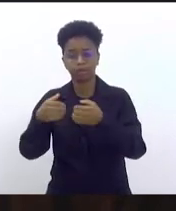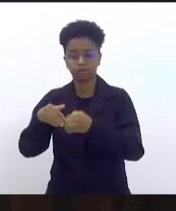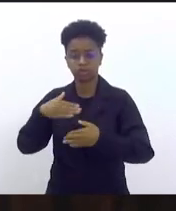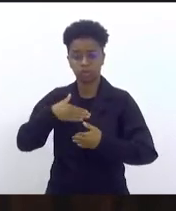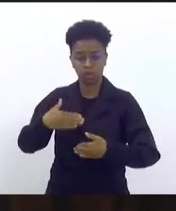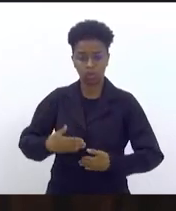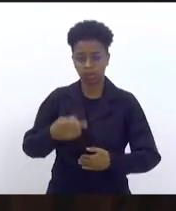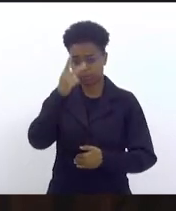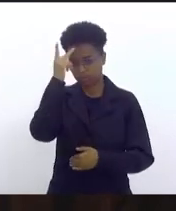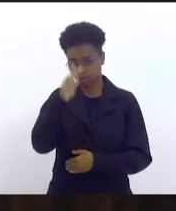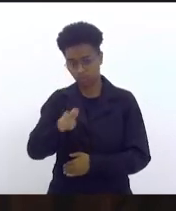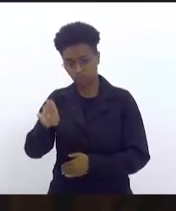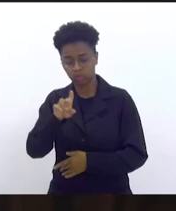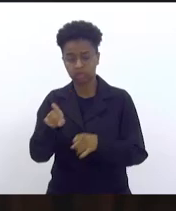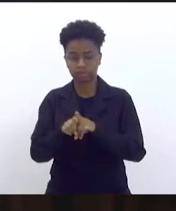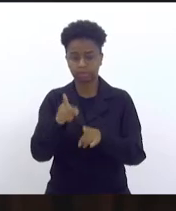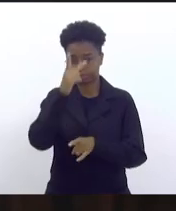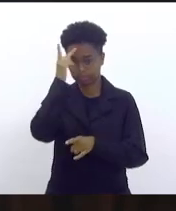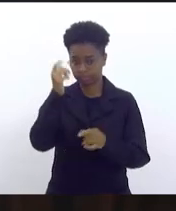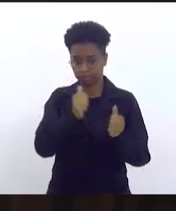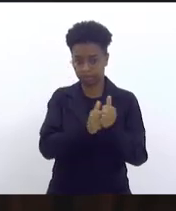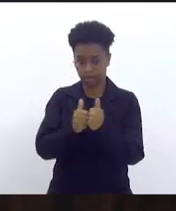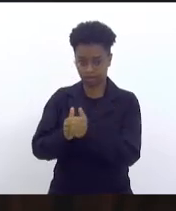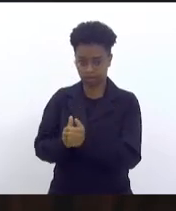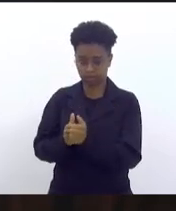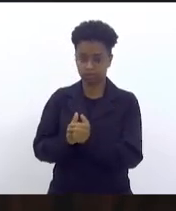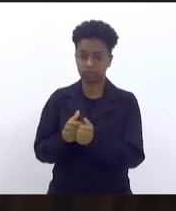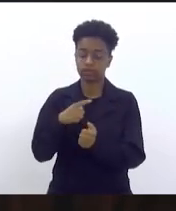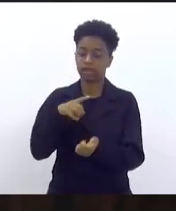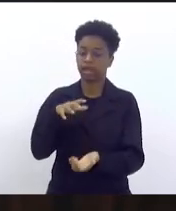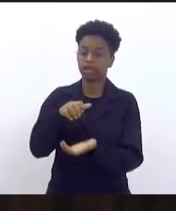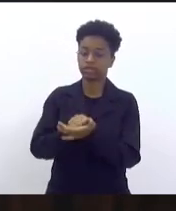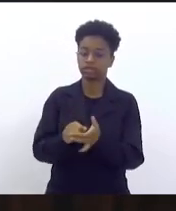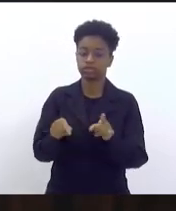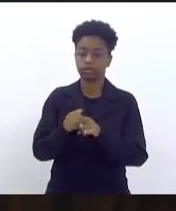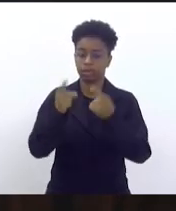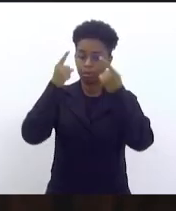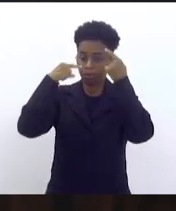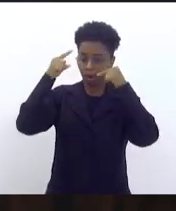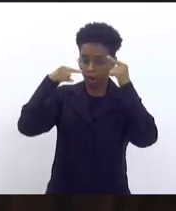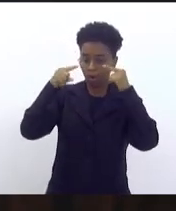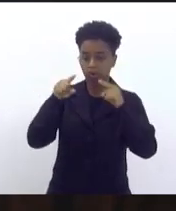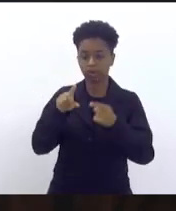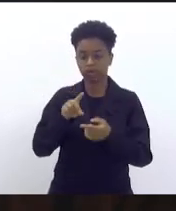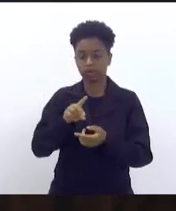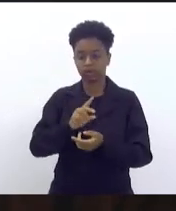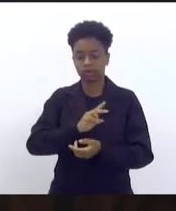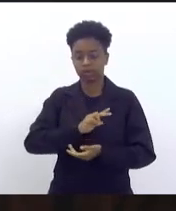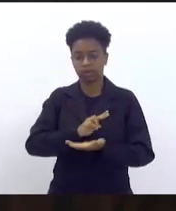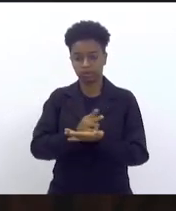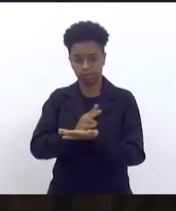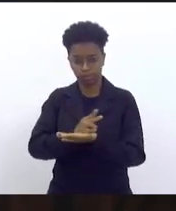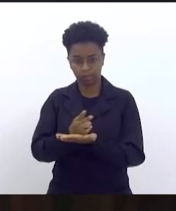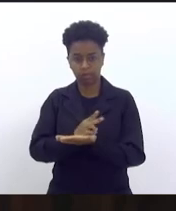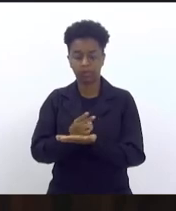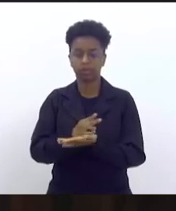usa e de quem está ao seu redor também tem registro de convulsões em Fatos